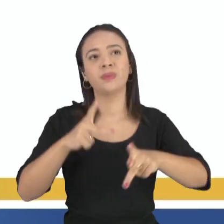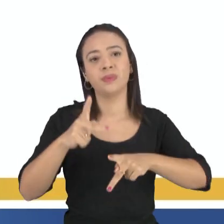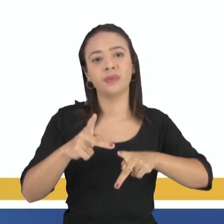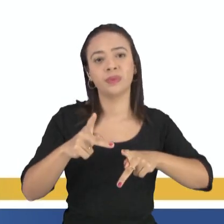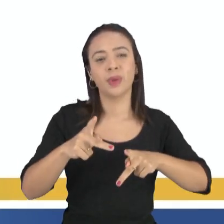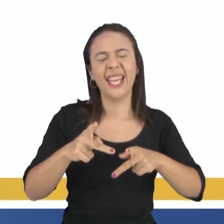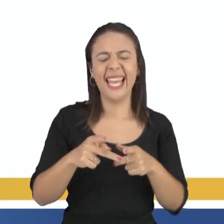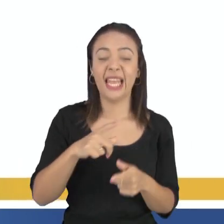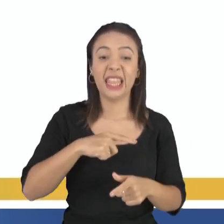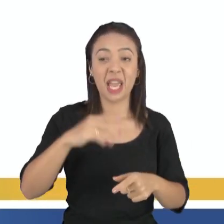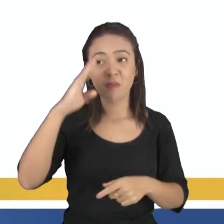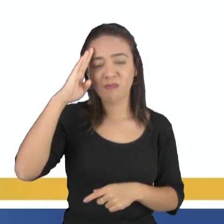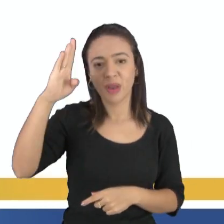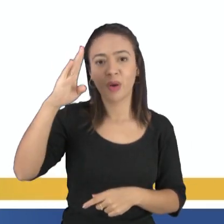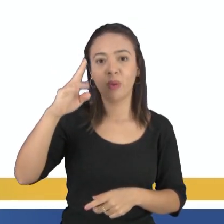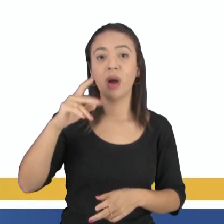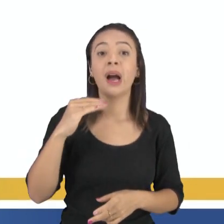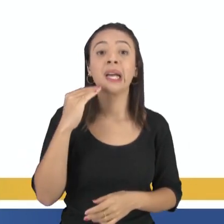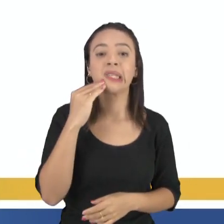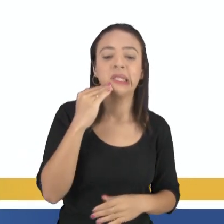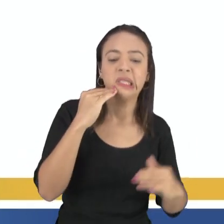nas periferias das grandes cidades.